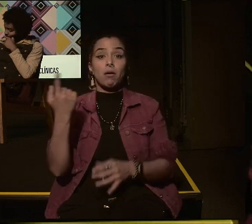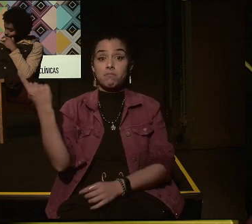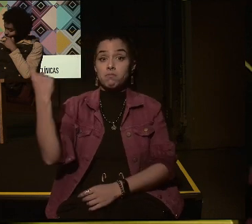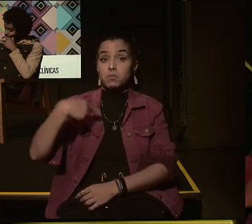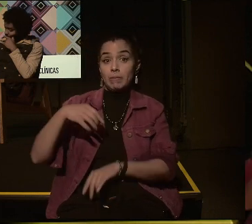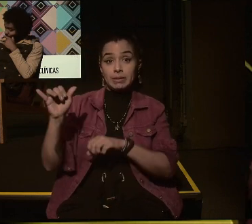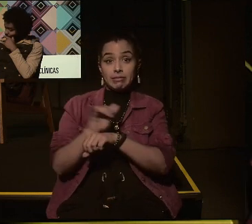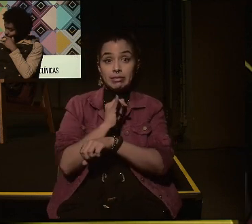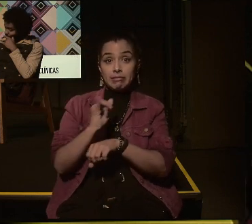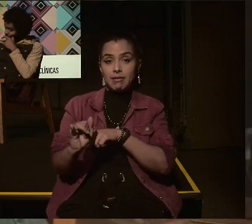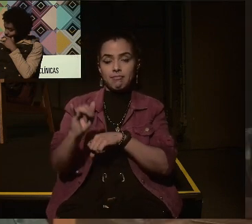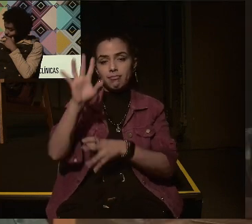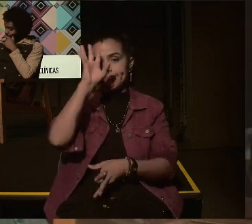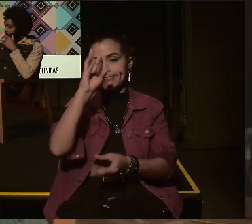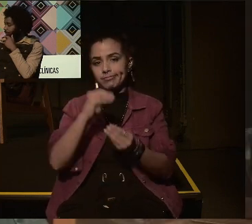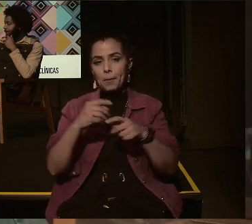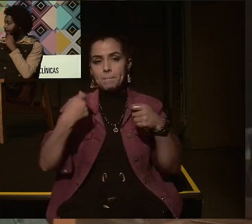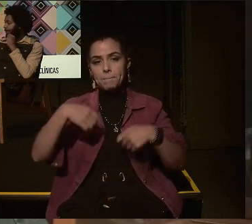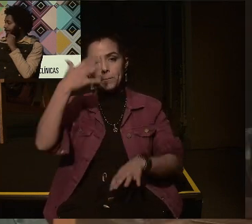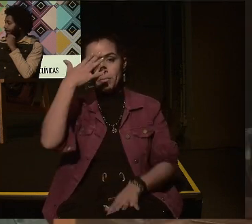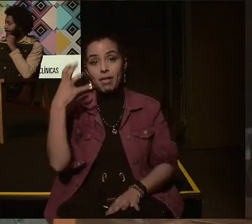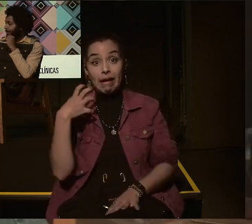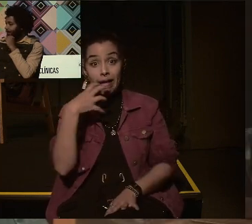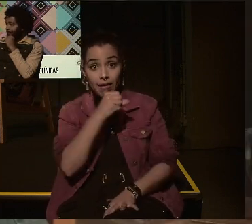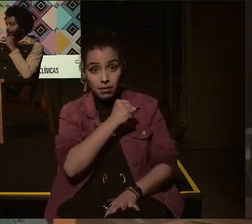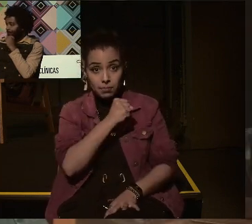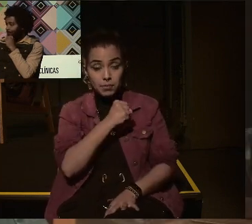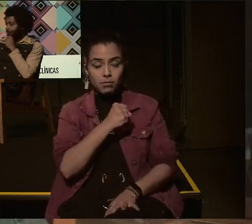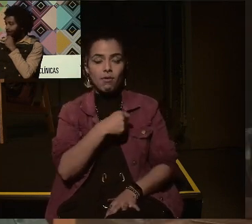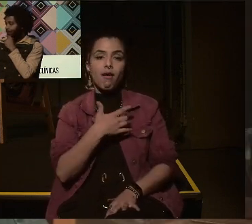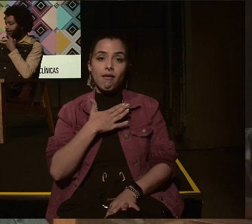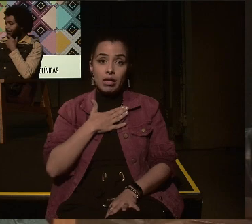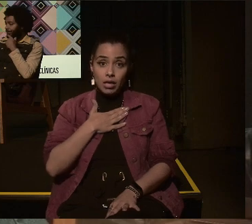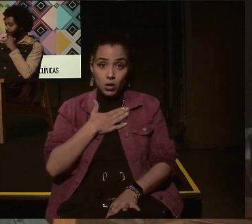compreender era que eu precisava